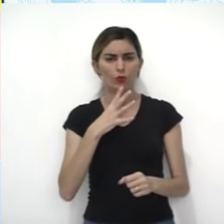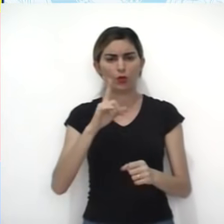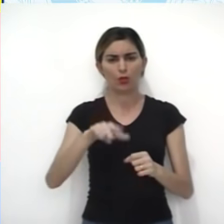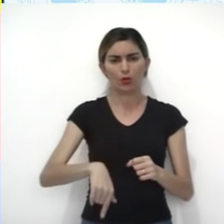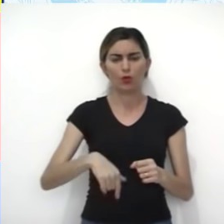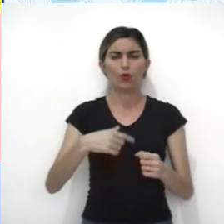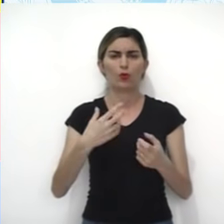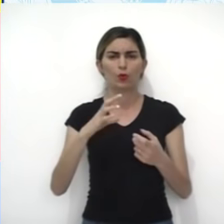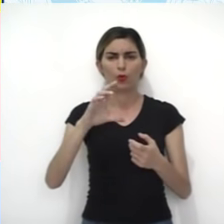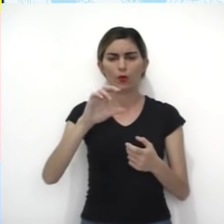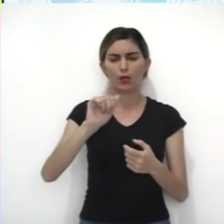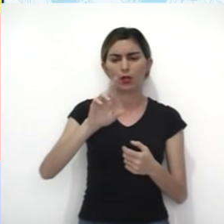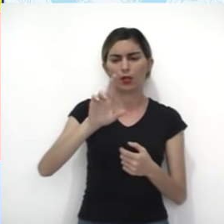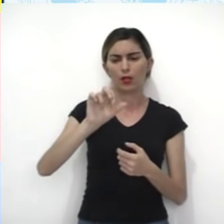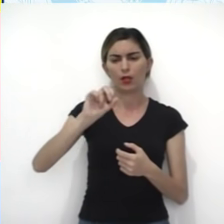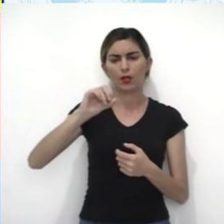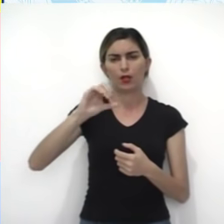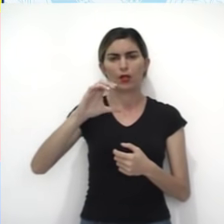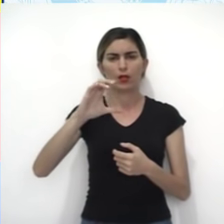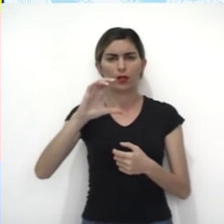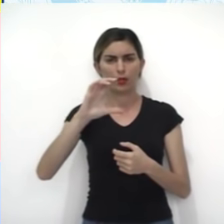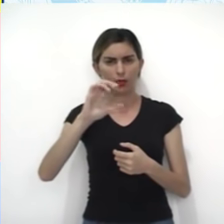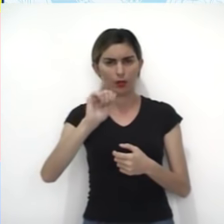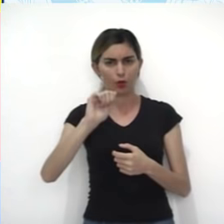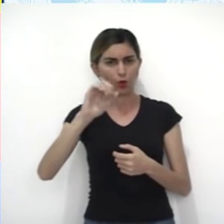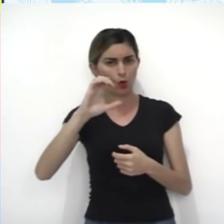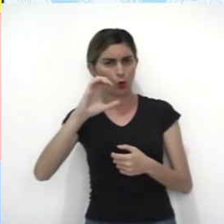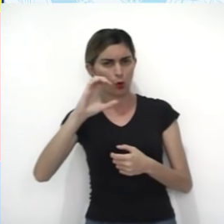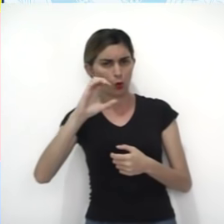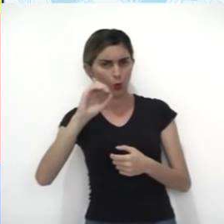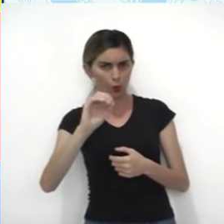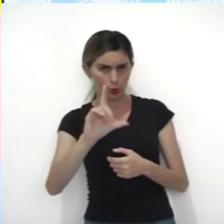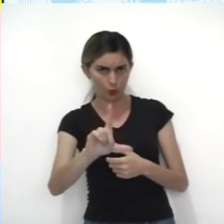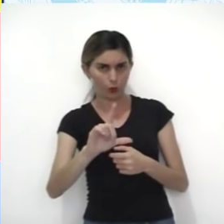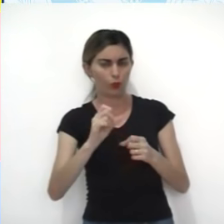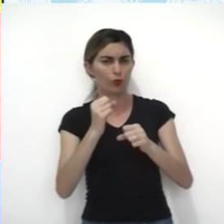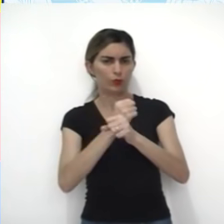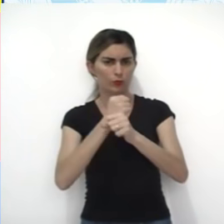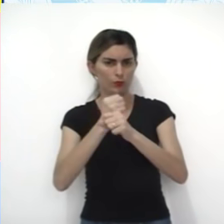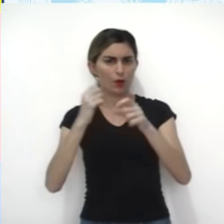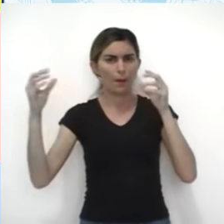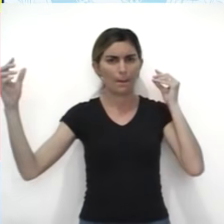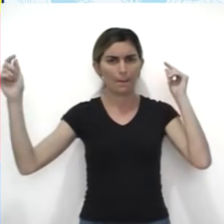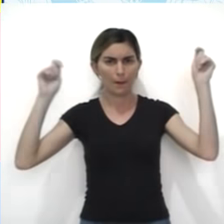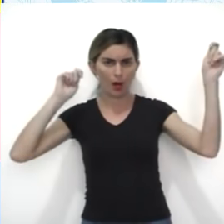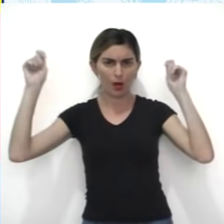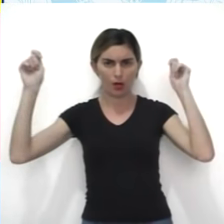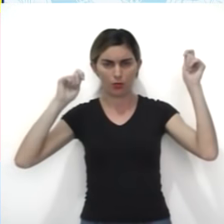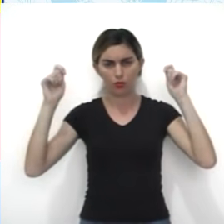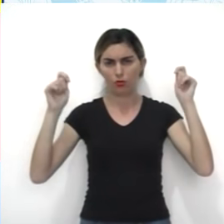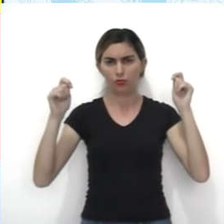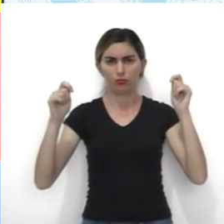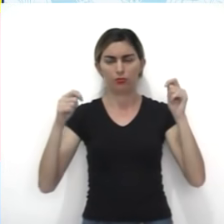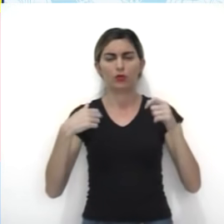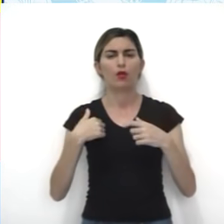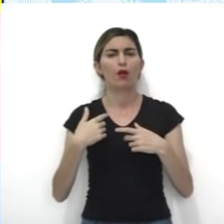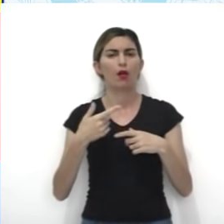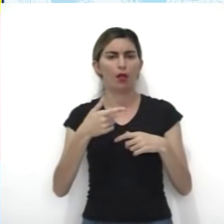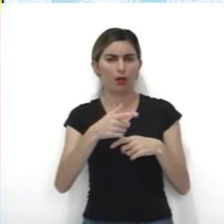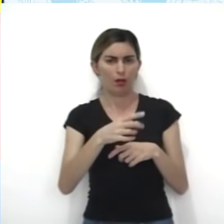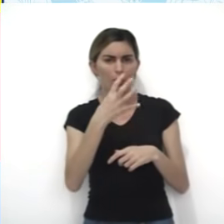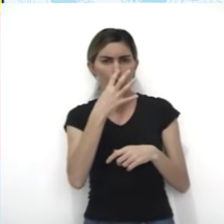podemos conhecer é o caracol localizado no méxico ele foi construído pelos povos maias